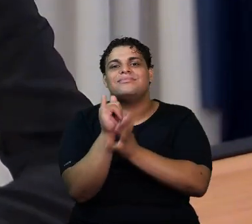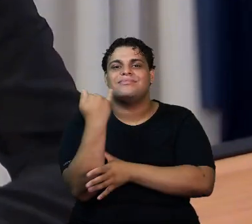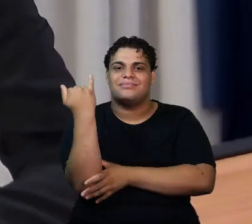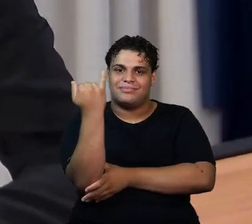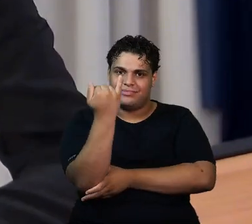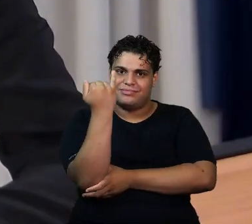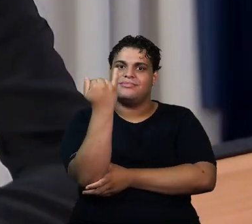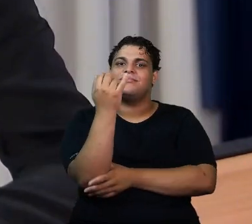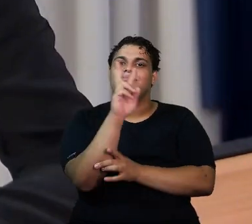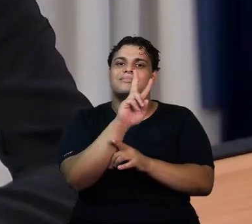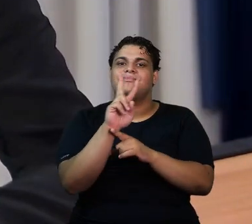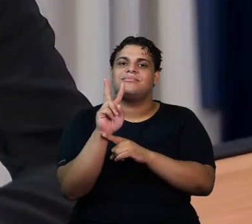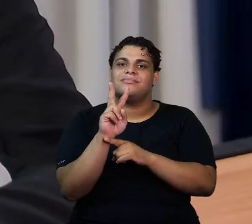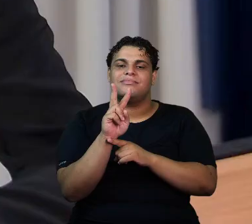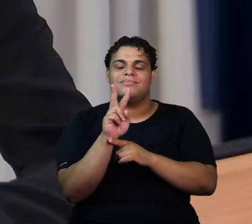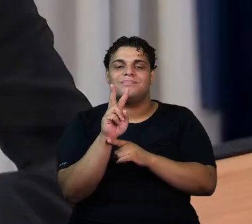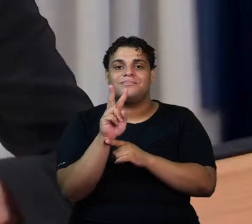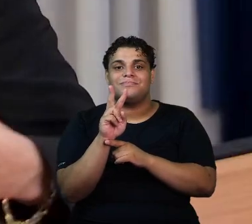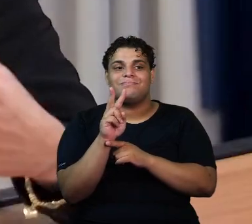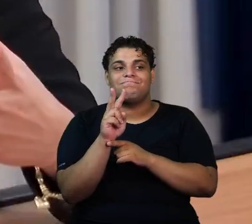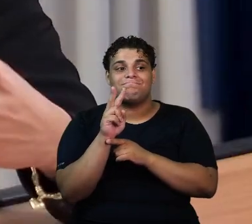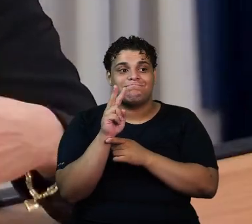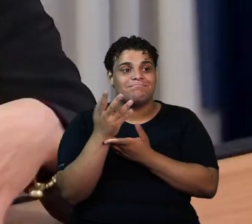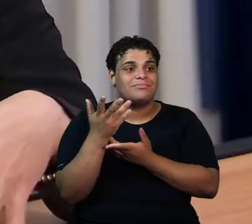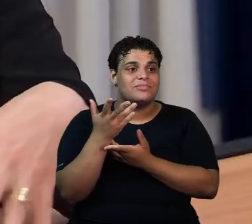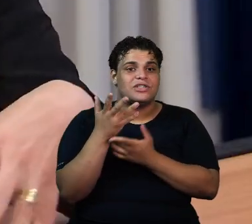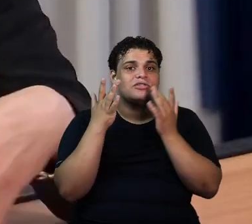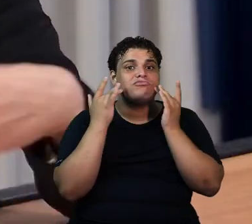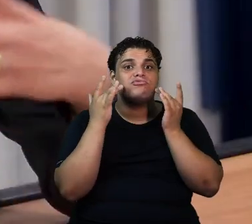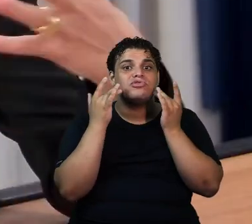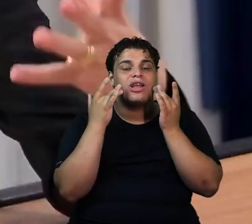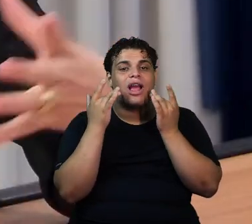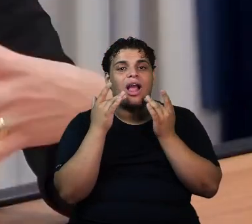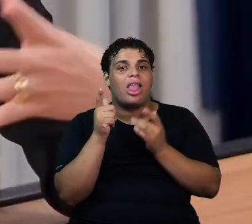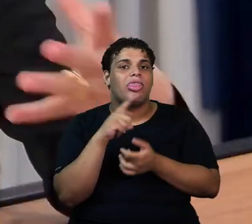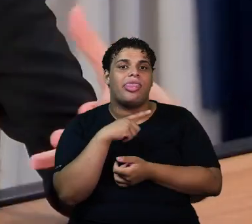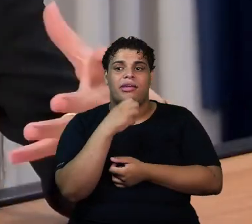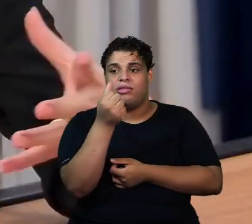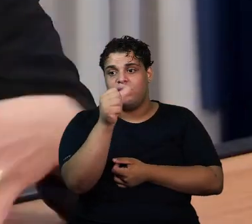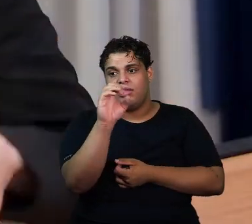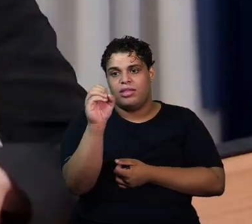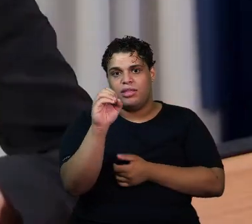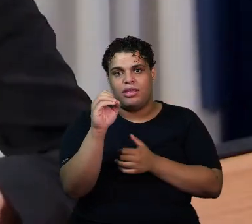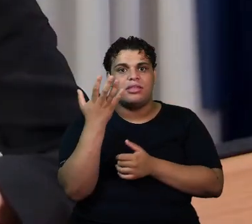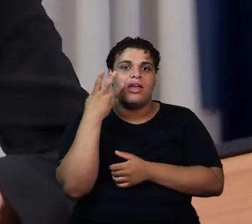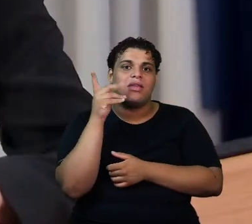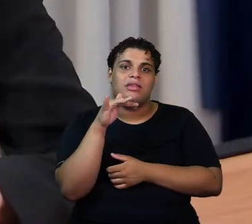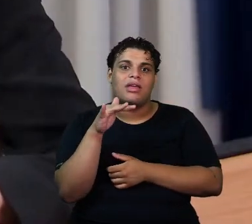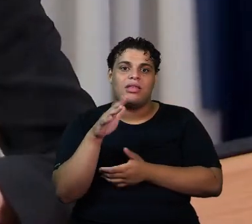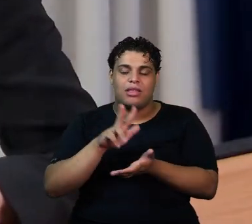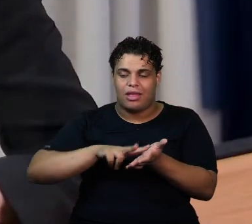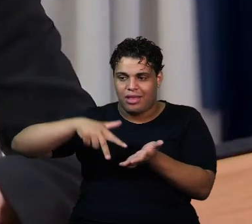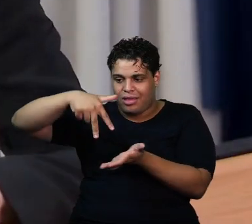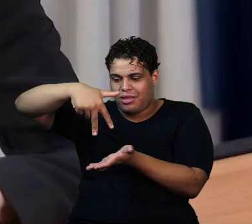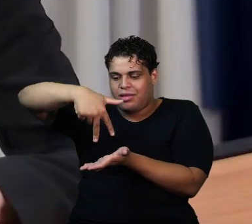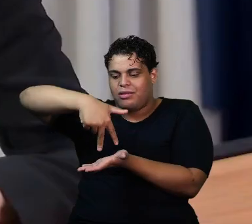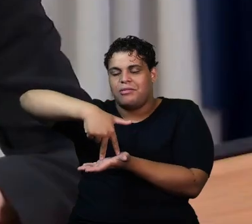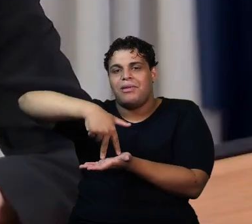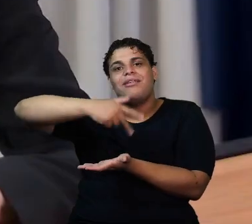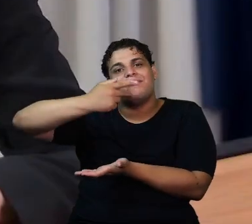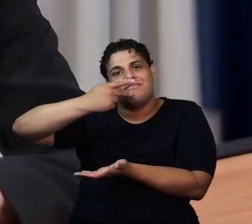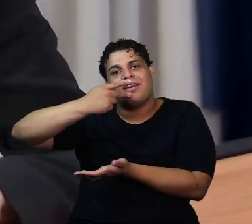importante para preservar o meio ambiente. Então, de repente, dentro do teatro, 600 crianças em pé falando sobre